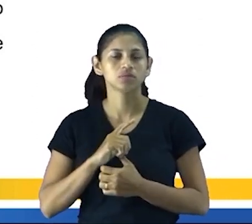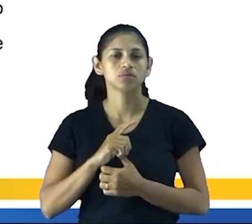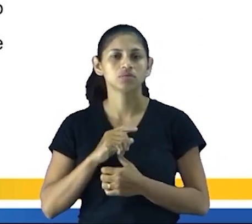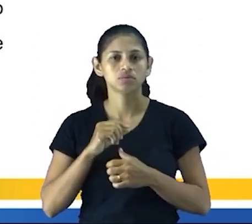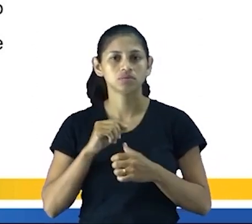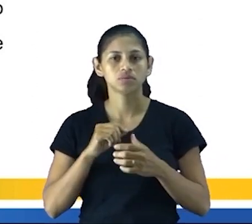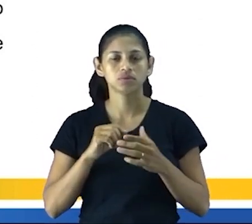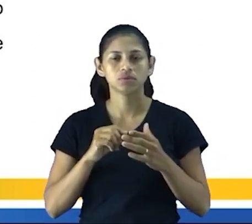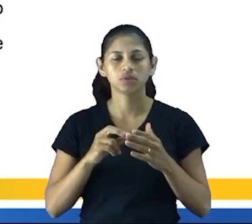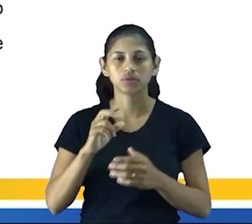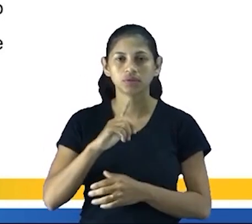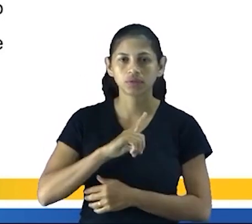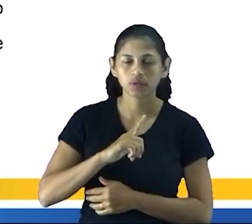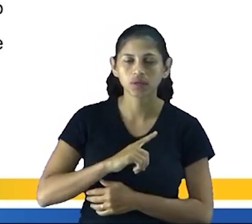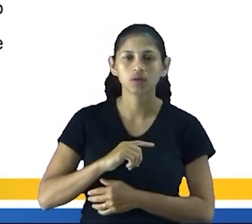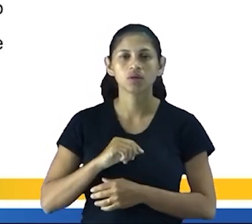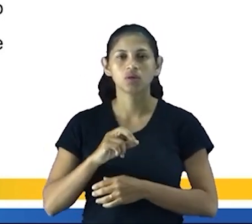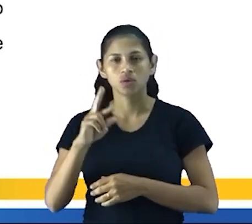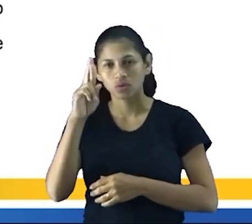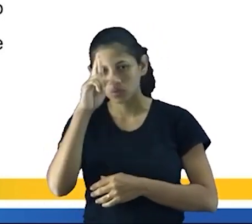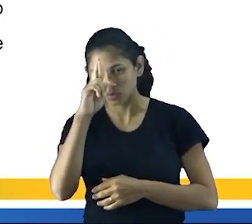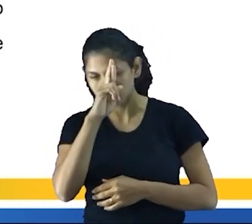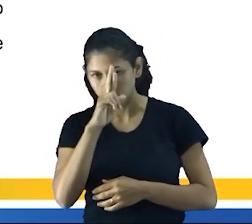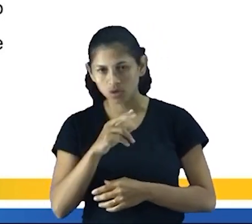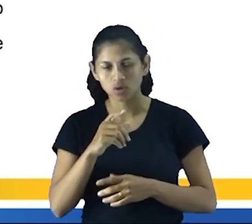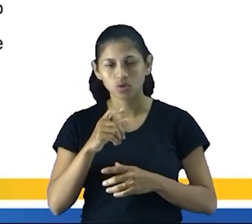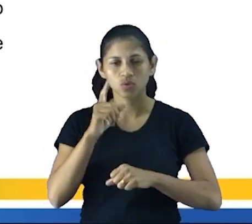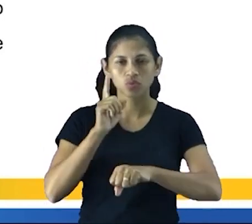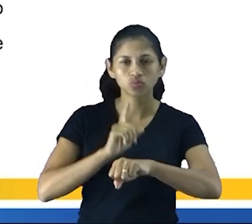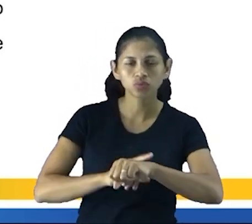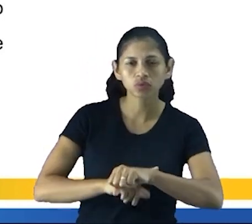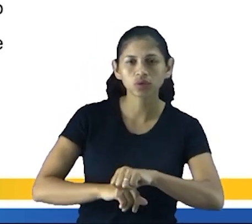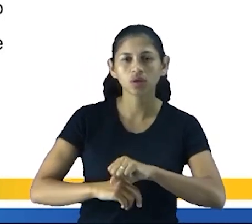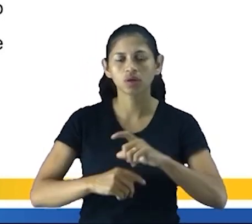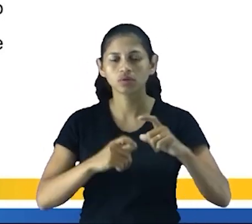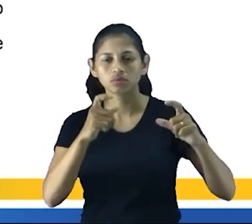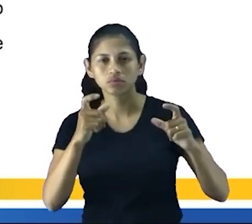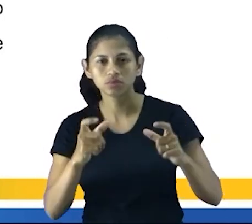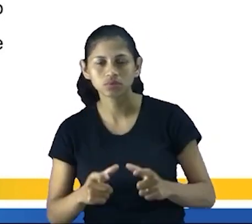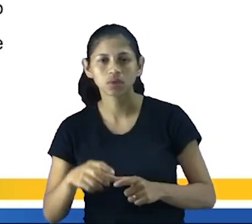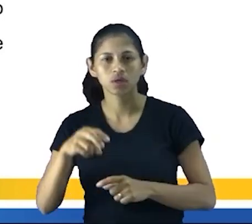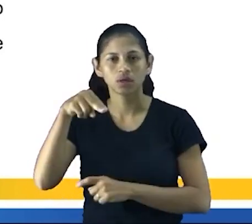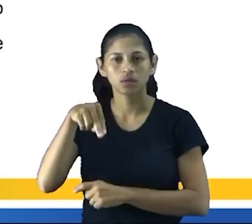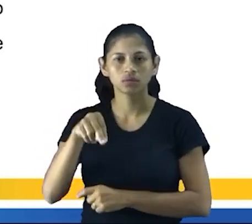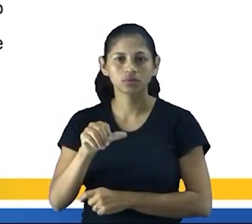narrativa. Vai ter o enredo, o tempo, o espaço,